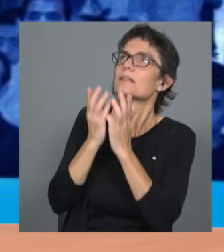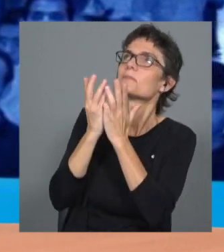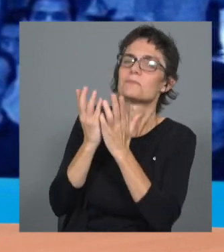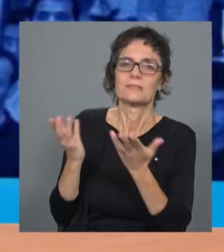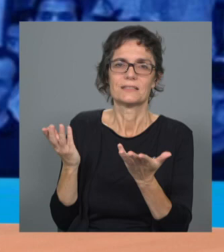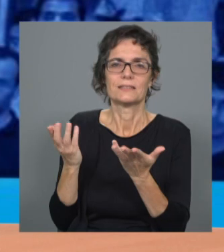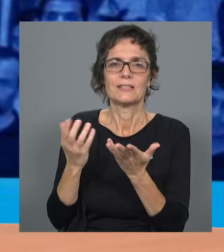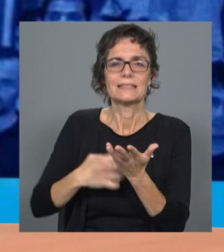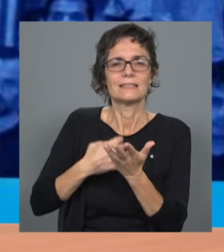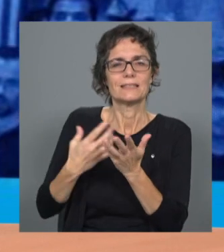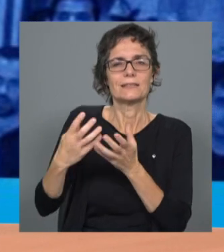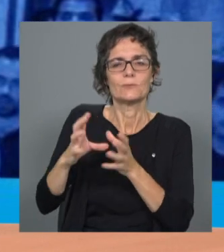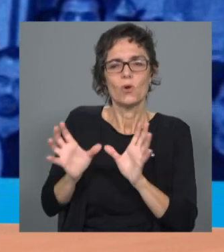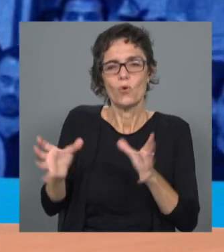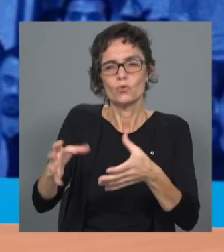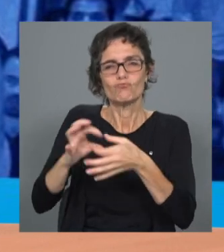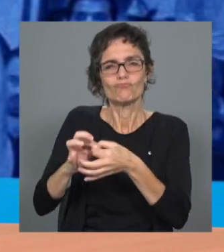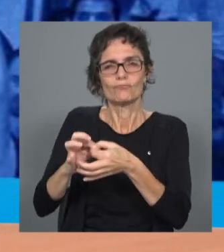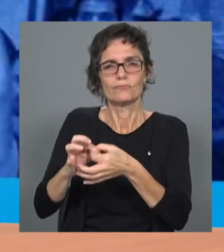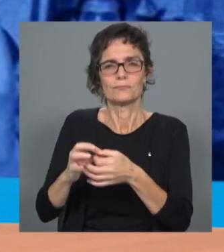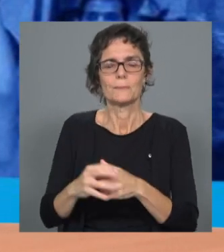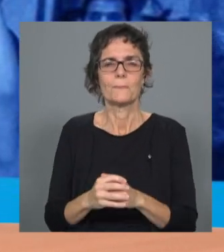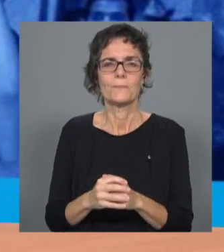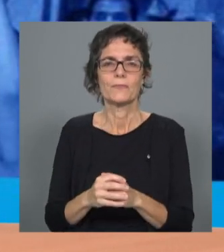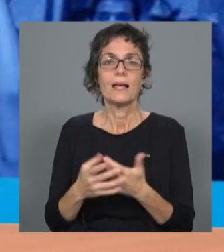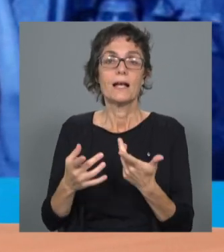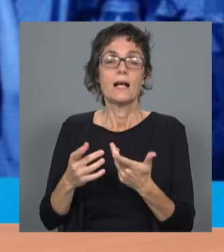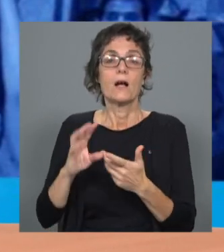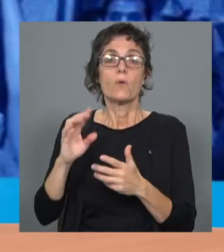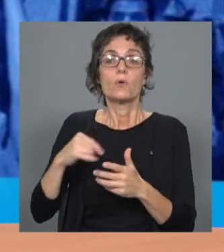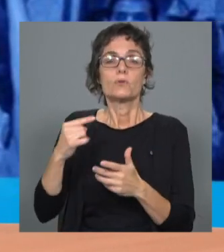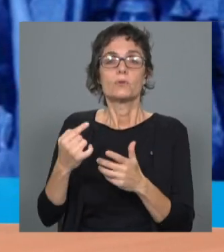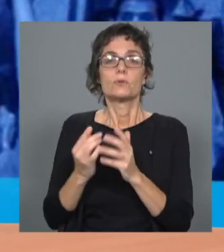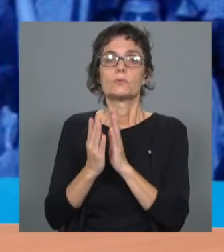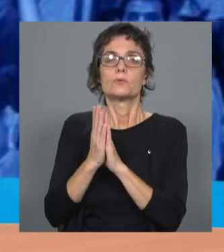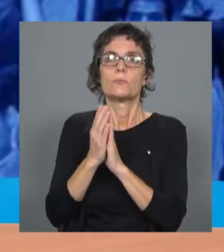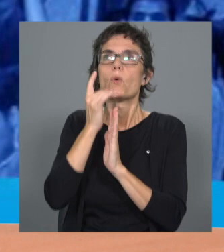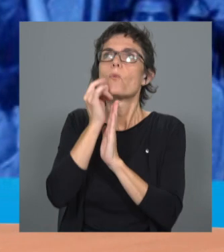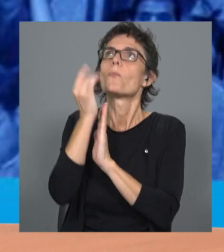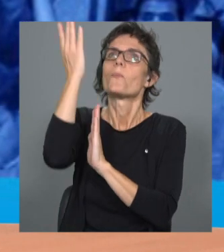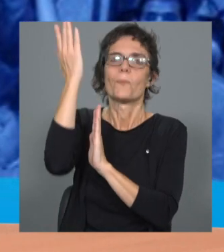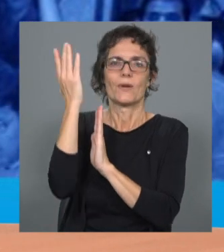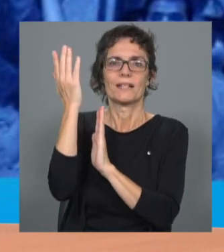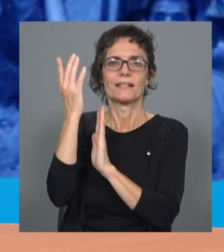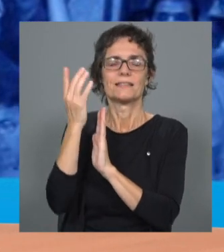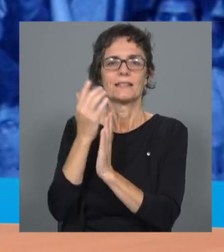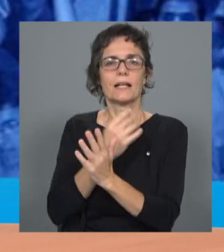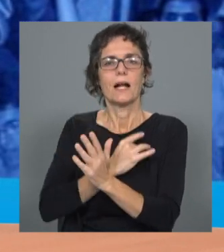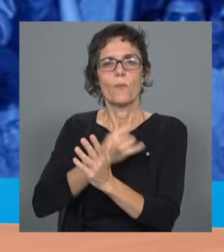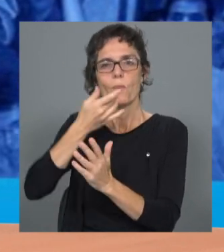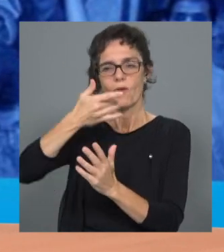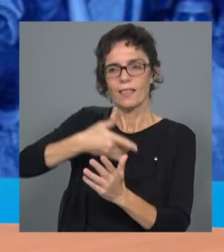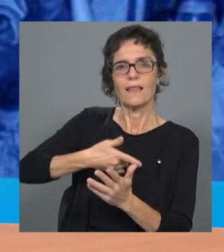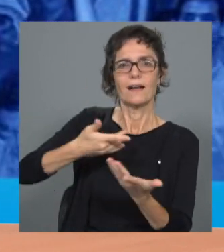a caminho, em peregrinação, a caminho da casa do Pai. O estarem junto do Pai, de um Pai que nos ama, de um Pai que nos acolhe, de braços abertos,